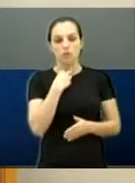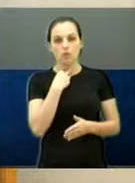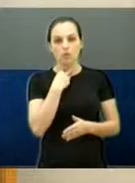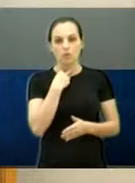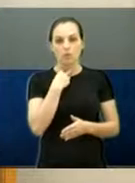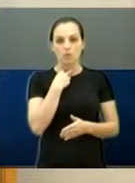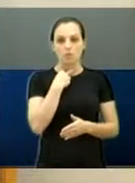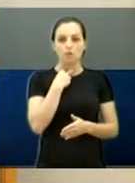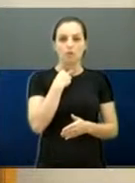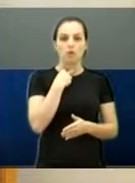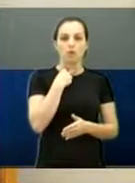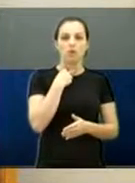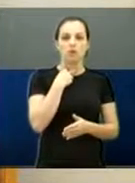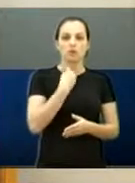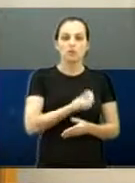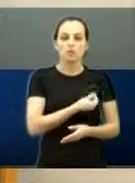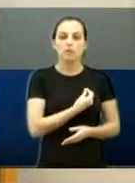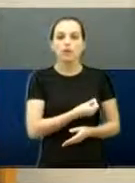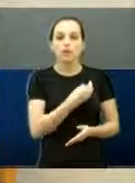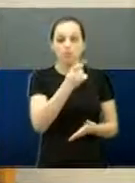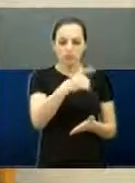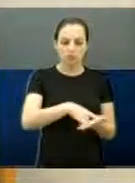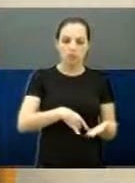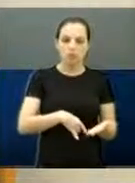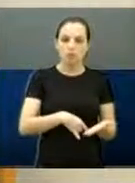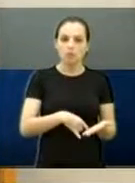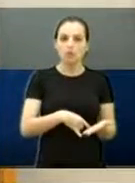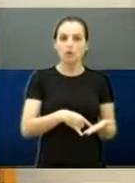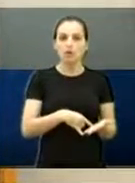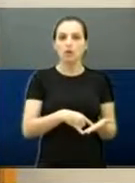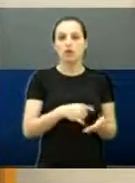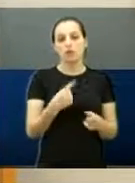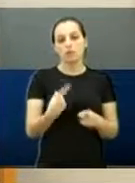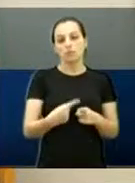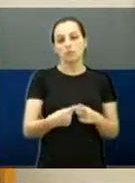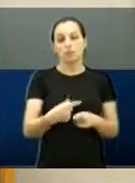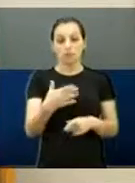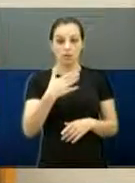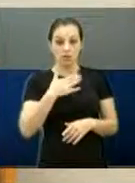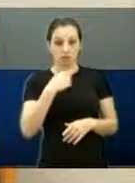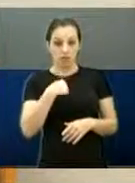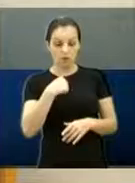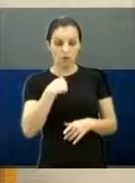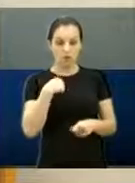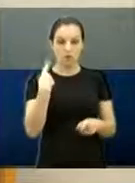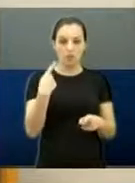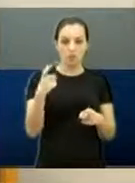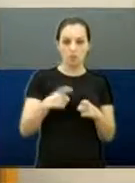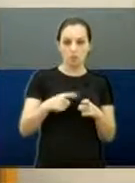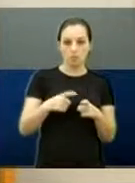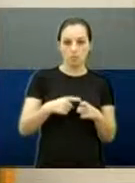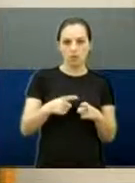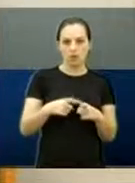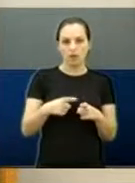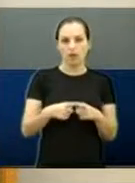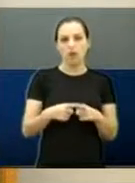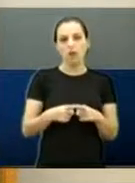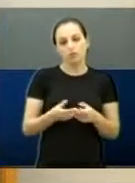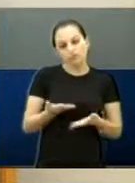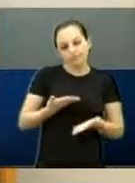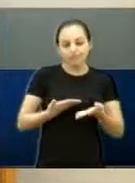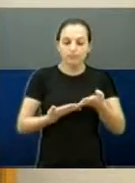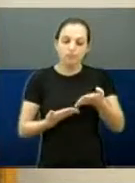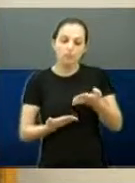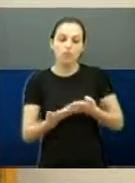esse documento que foi entregue, por ser médico e me sentir moralmente envolvido na